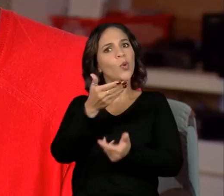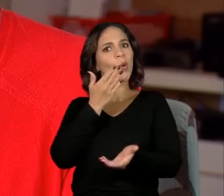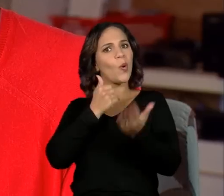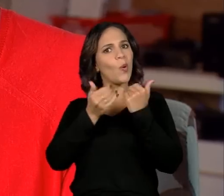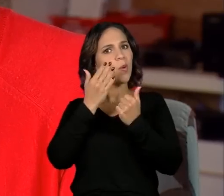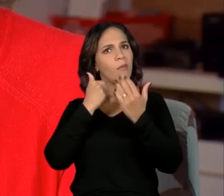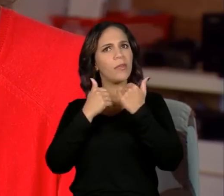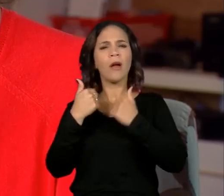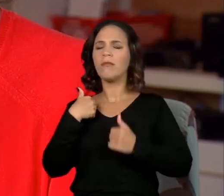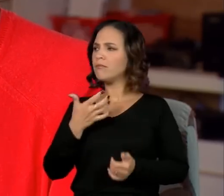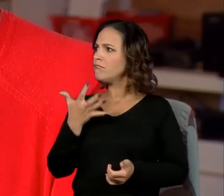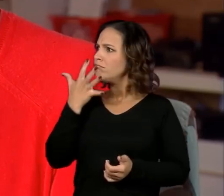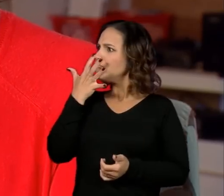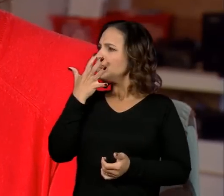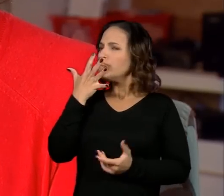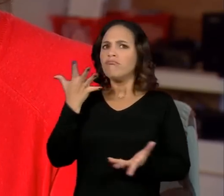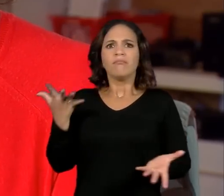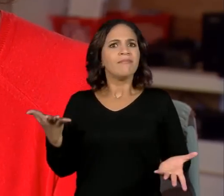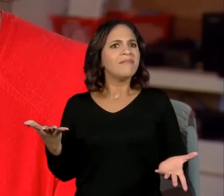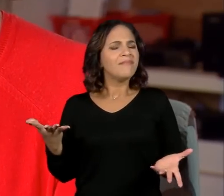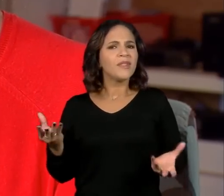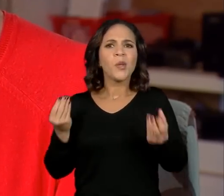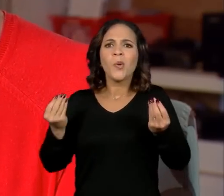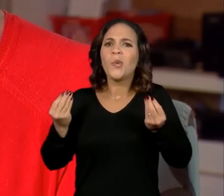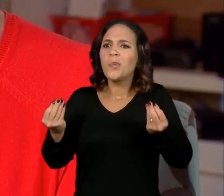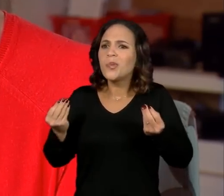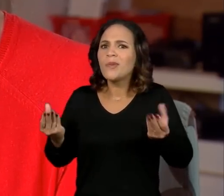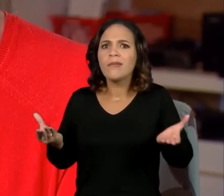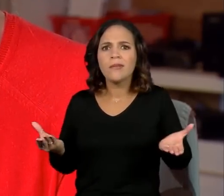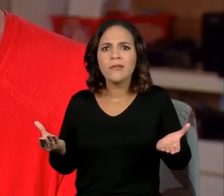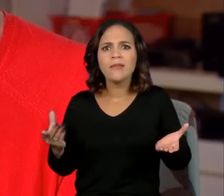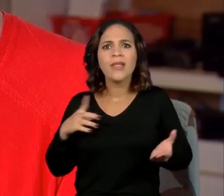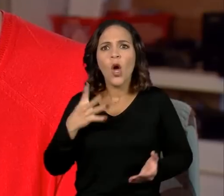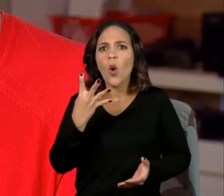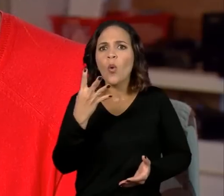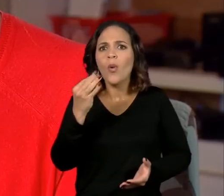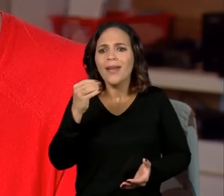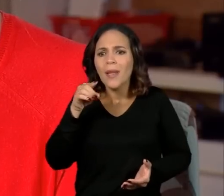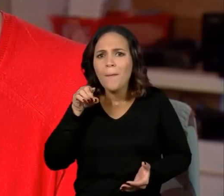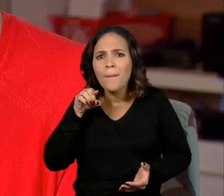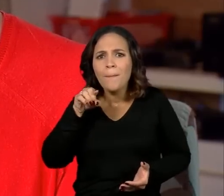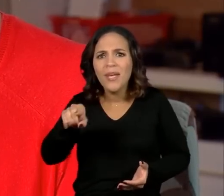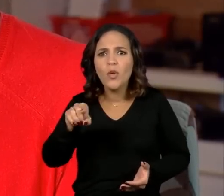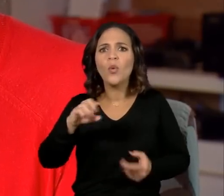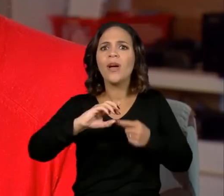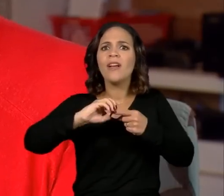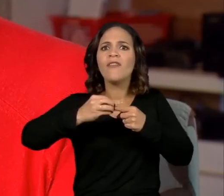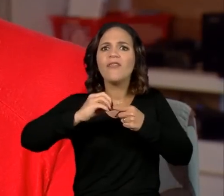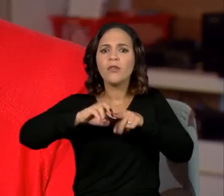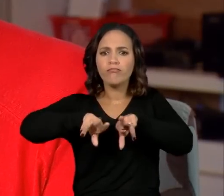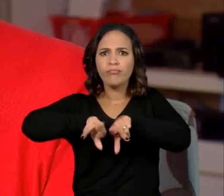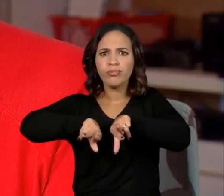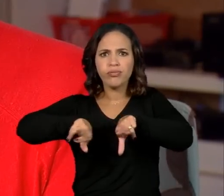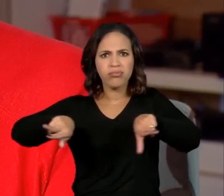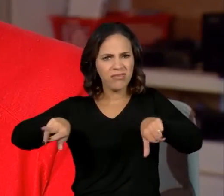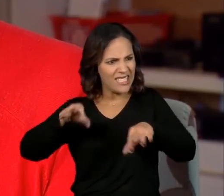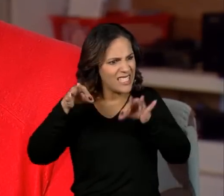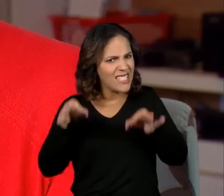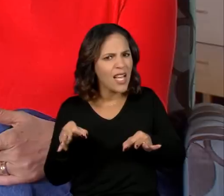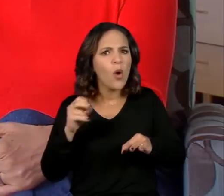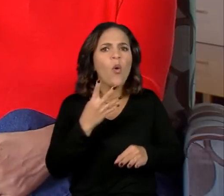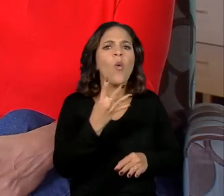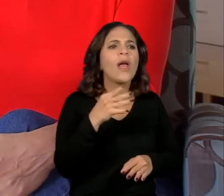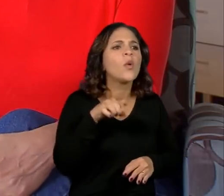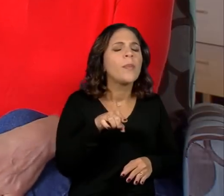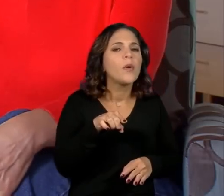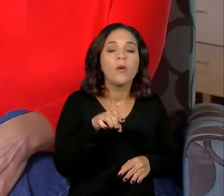Eu ficava besta, eu falava assim, gente, tem 40 mil espécies de feijão, Ari, tá certo isso ou são 4 mil?